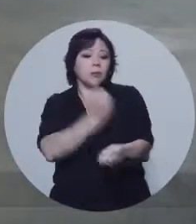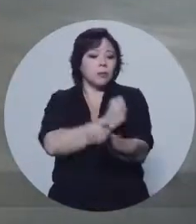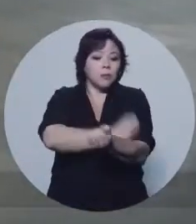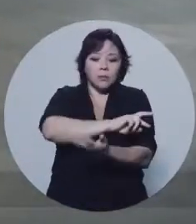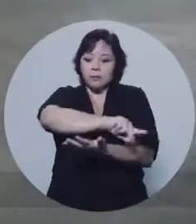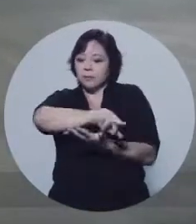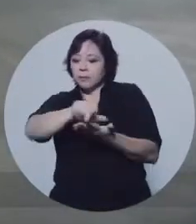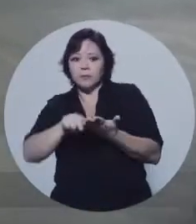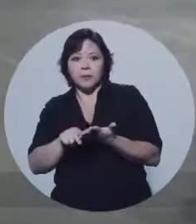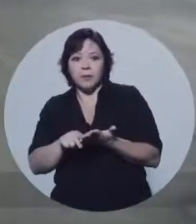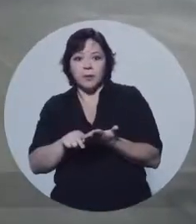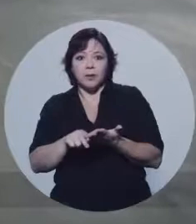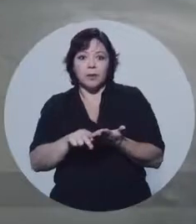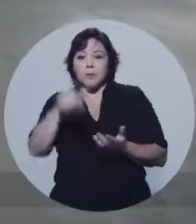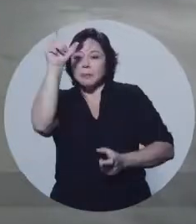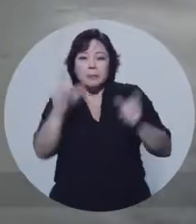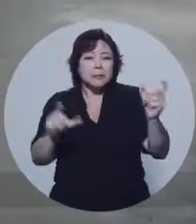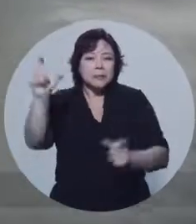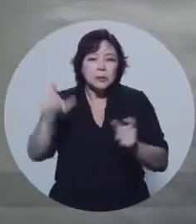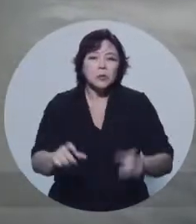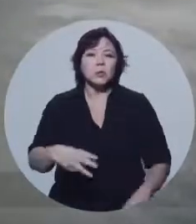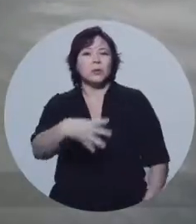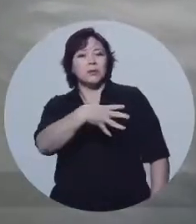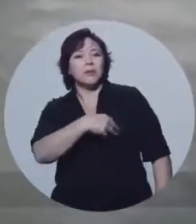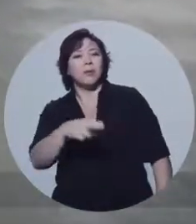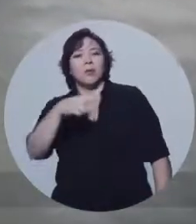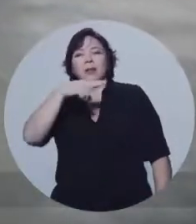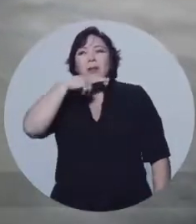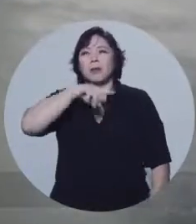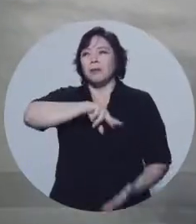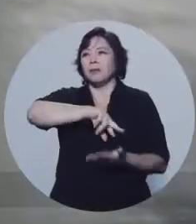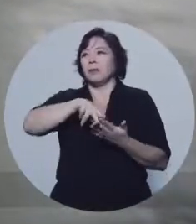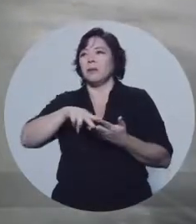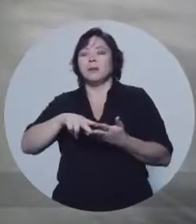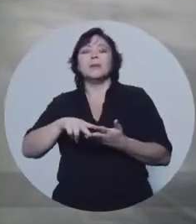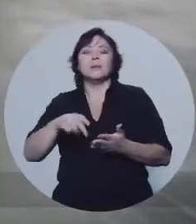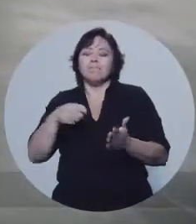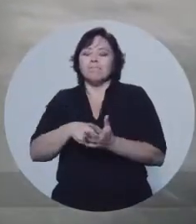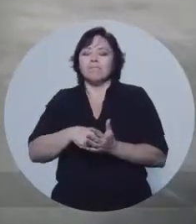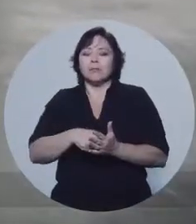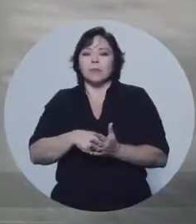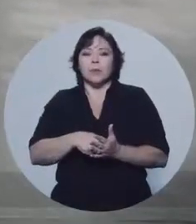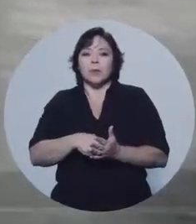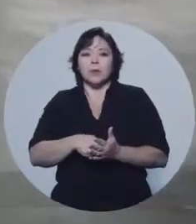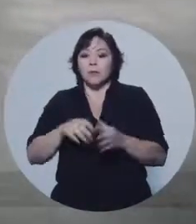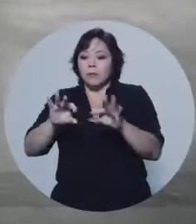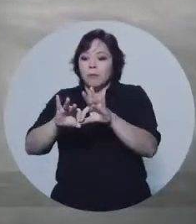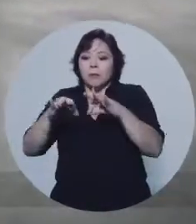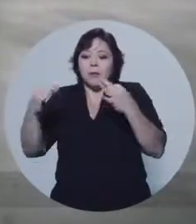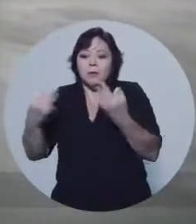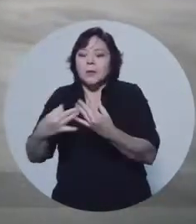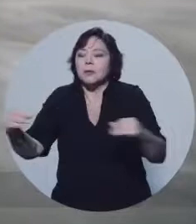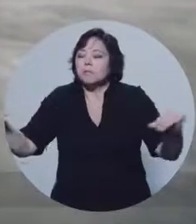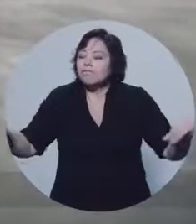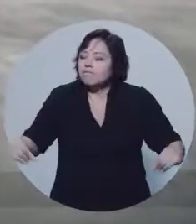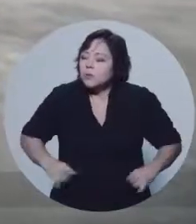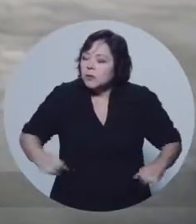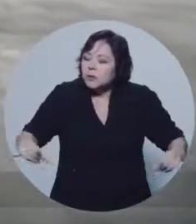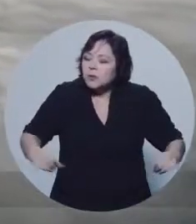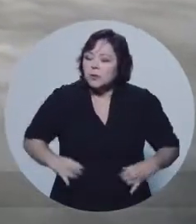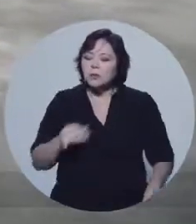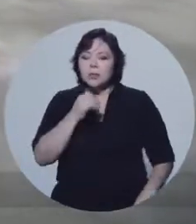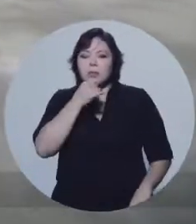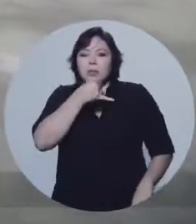tipo de droga e milhares de pessoas que têm filhos ou parentes que enfrentam esse problema. São milhares de famílias afetadas por essa